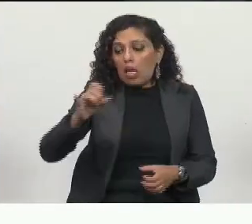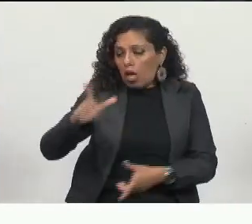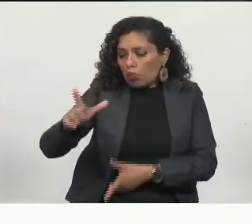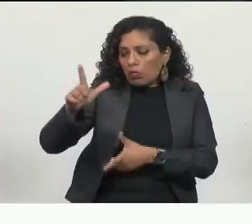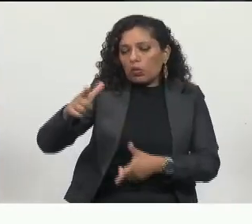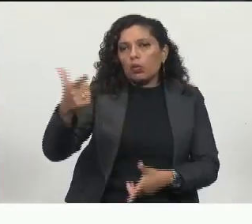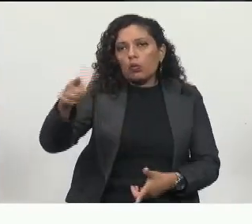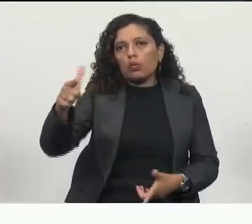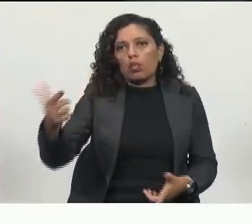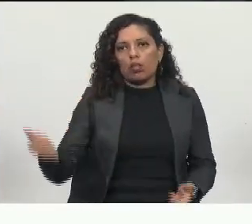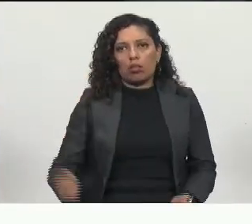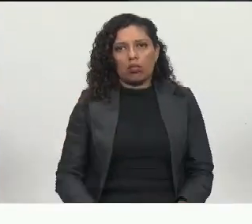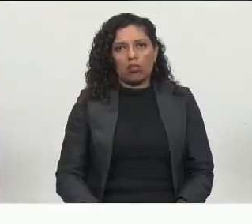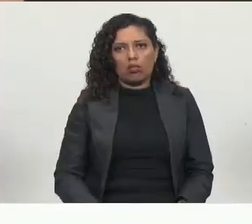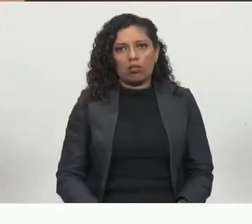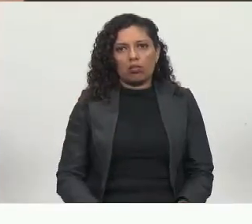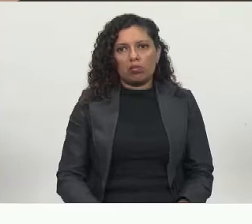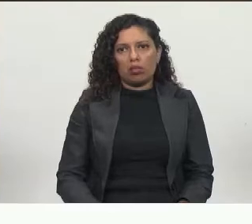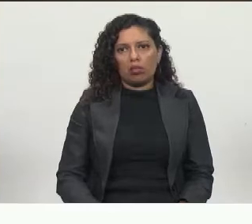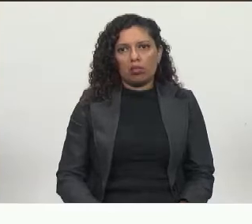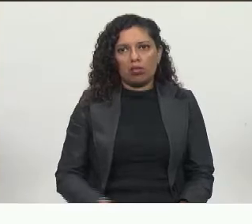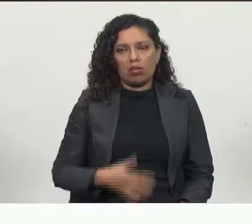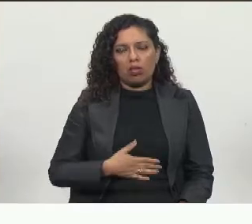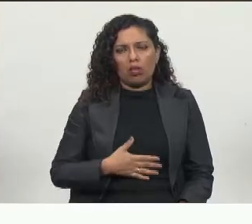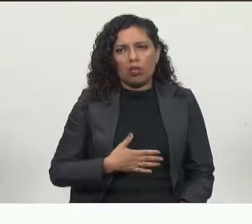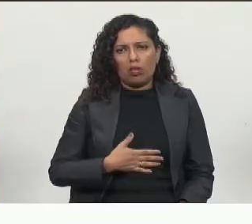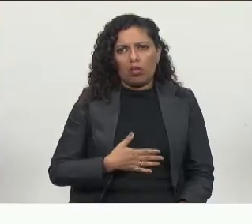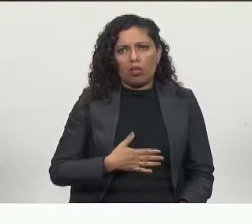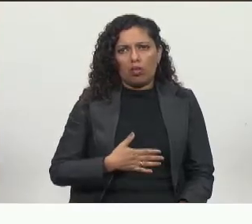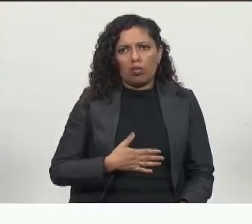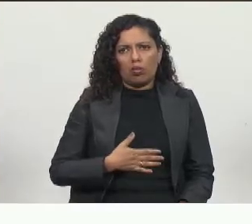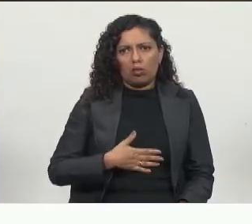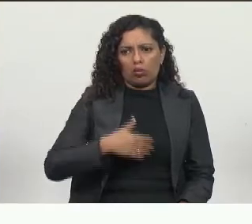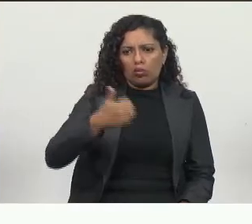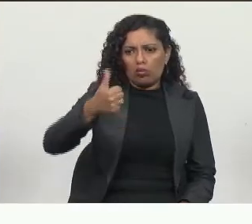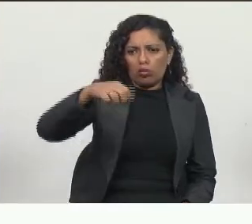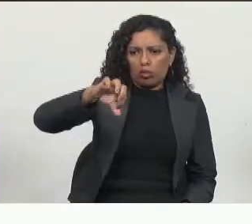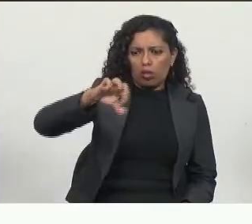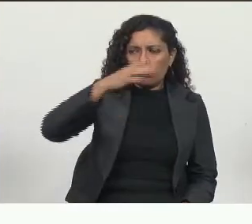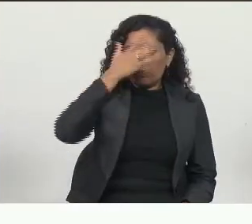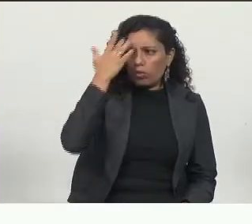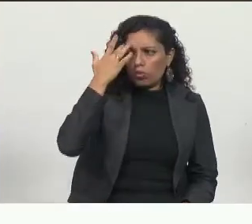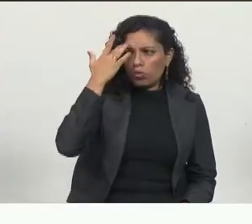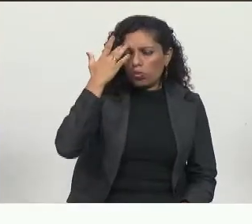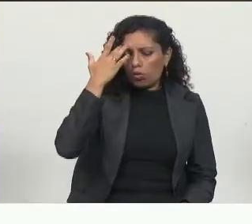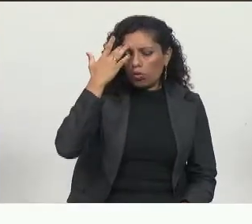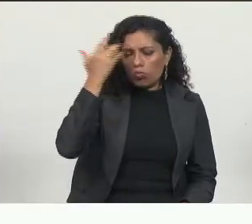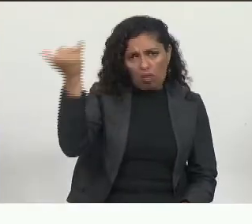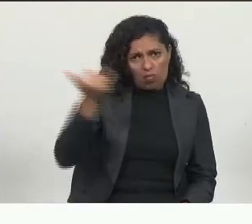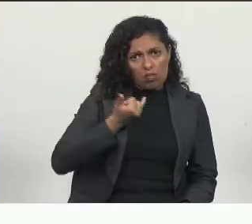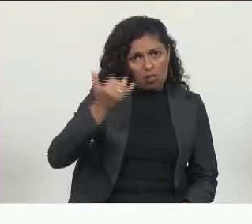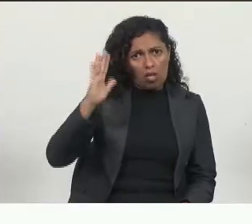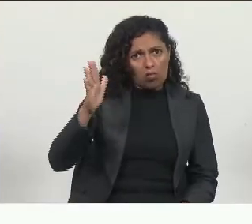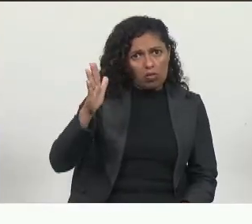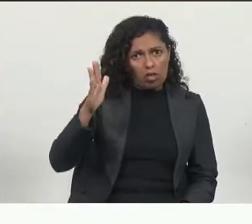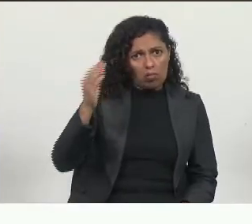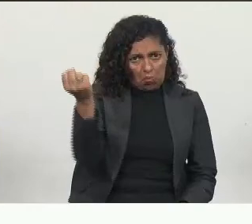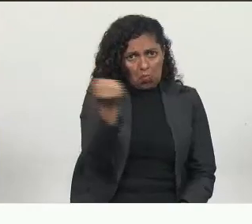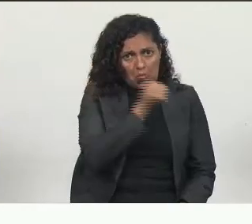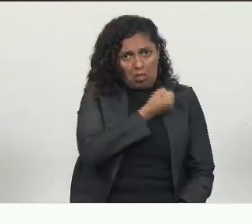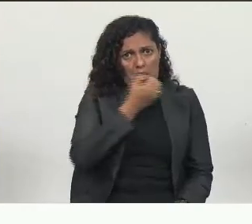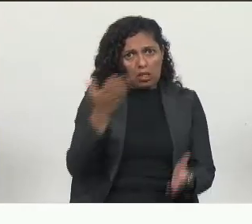falei isso. Nos seus vídeos à noite. Eu tenho 19 ameaças de morte registradas. Tá, 19.